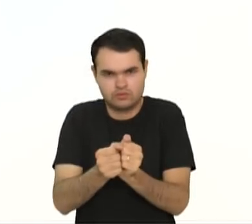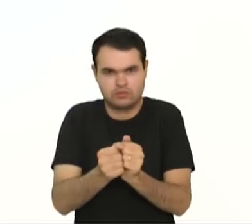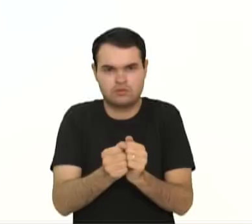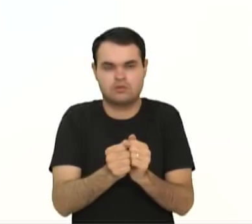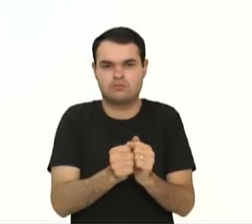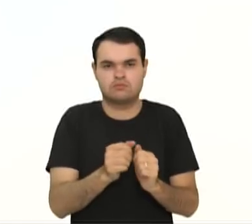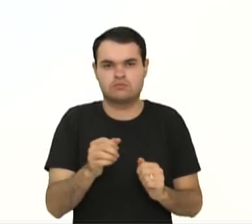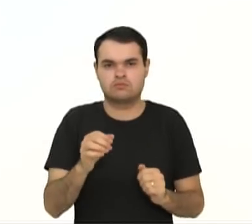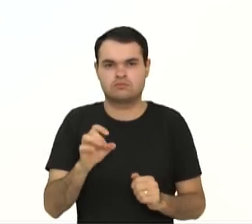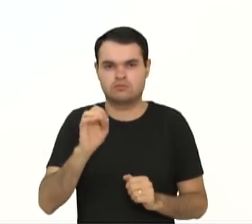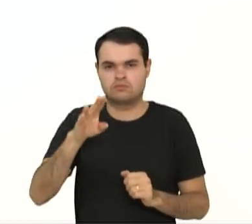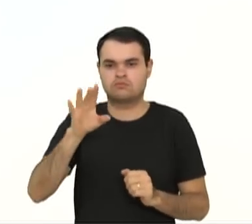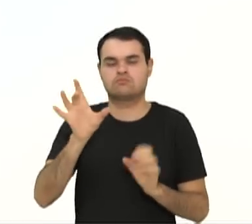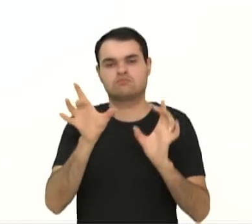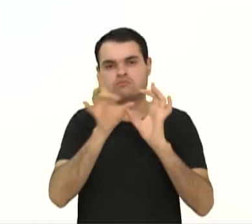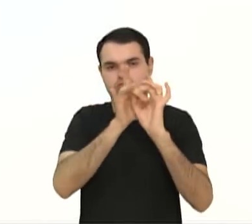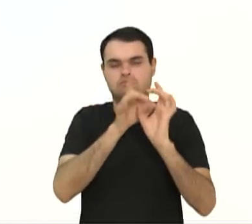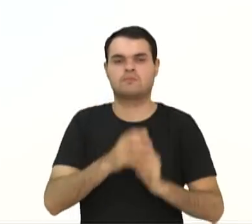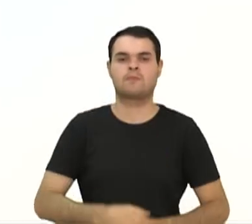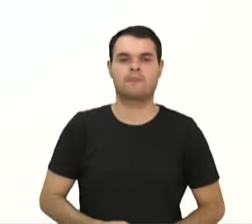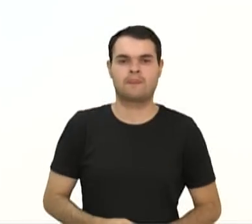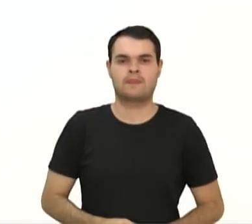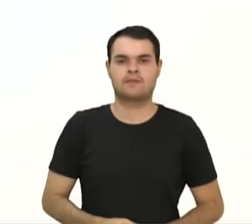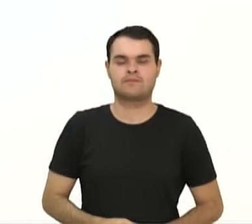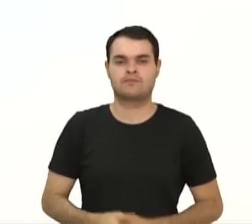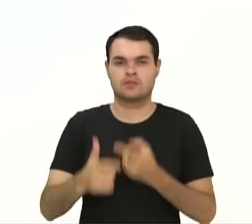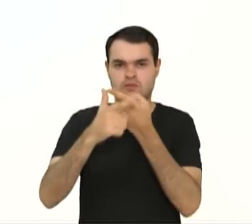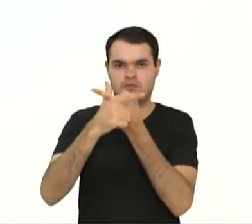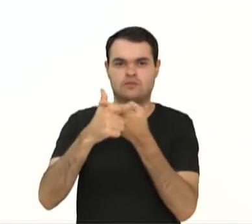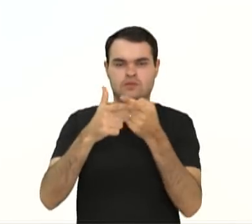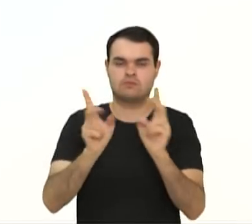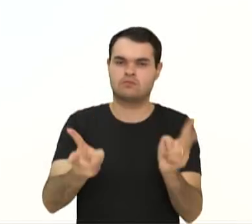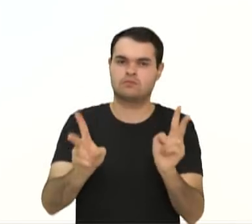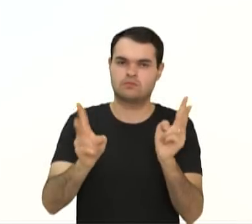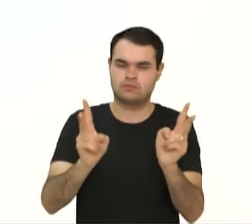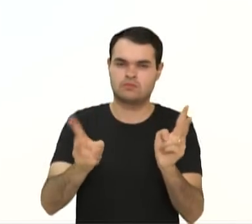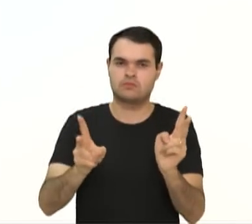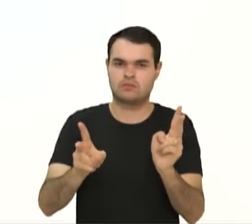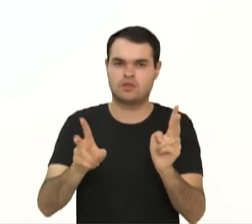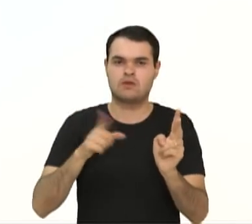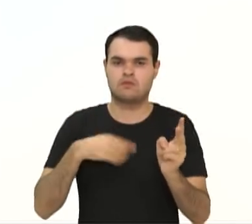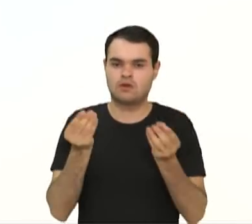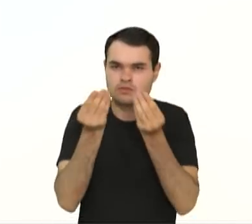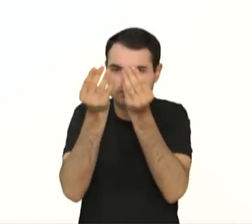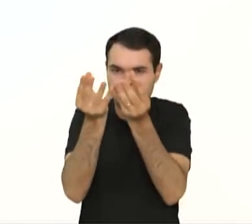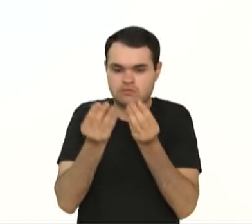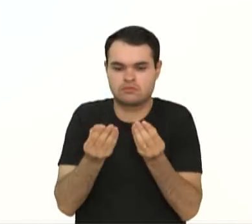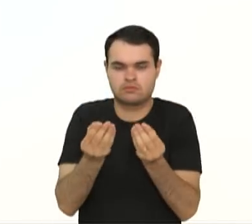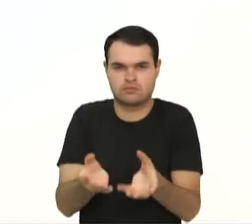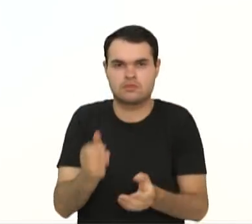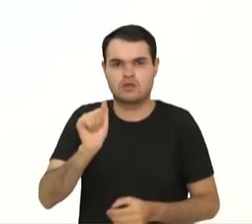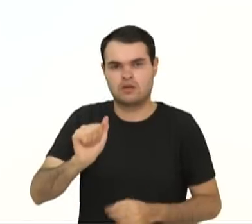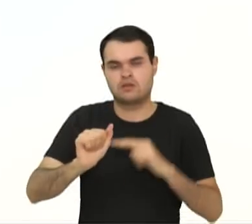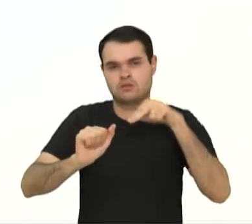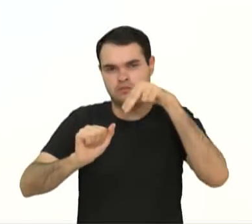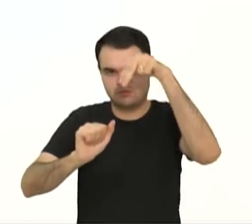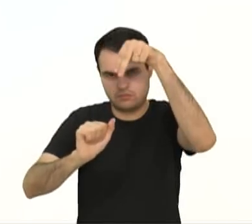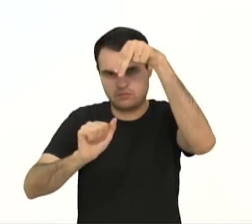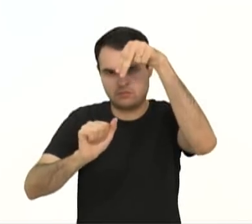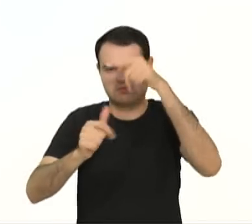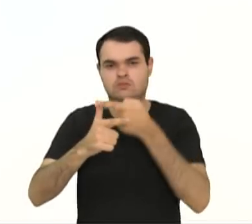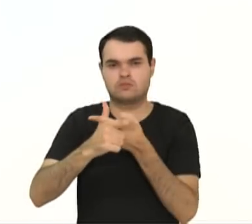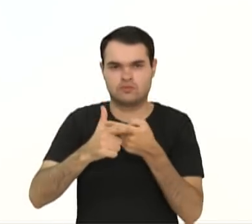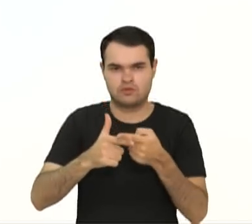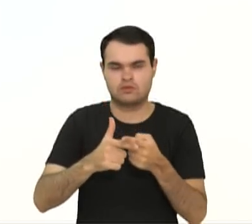e o B elevado a N. De divisão, mesma coisa, a gente vai distribuir o A elevado a N